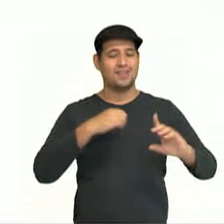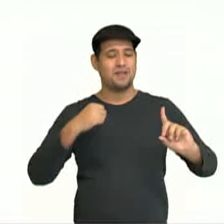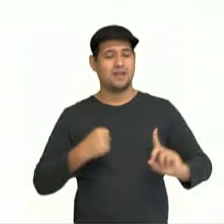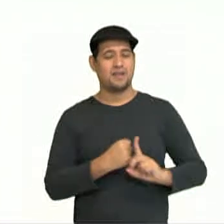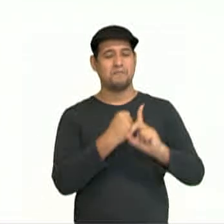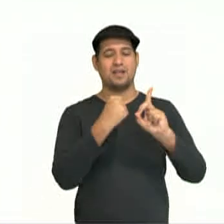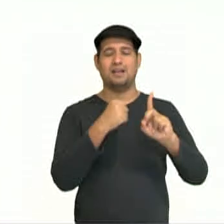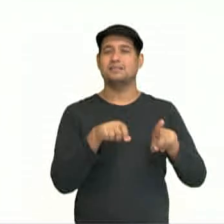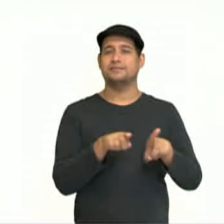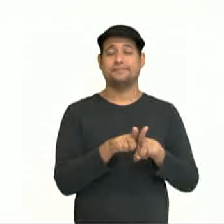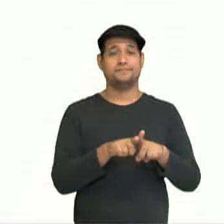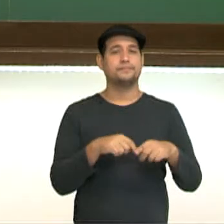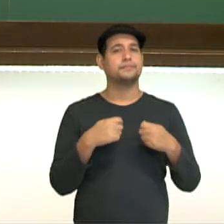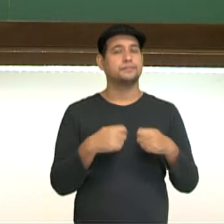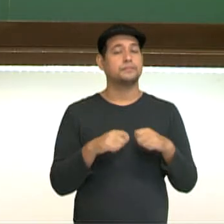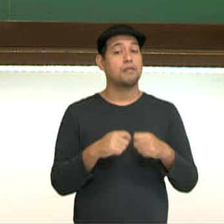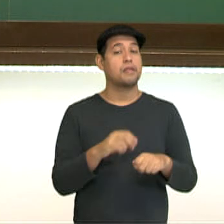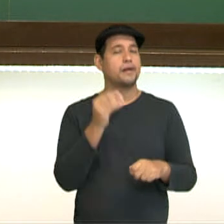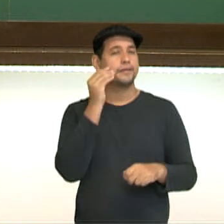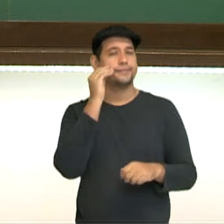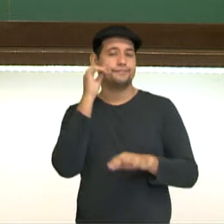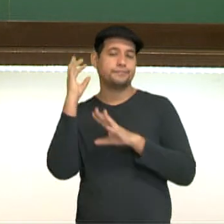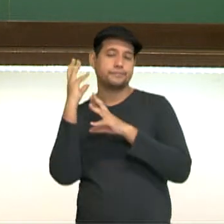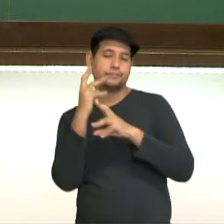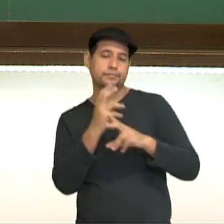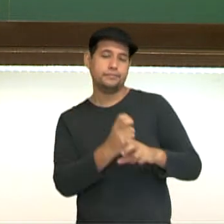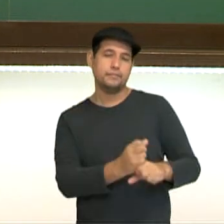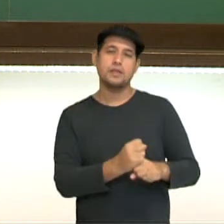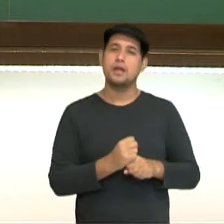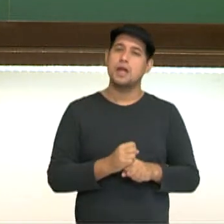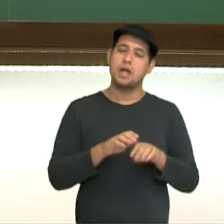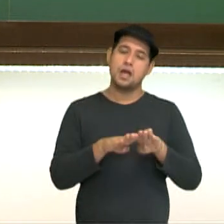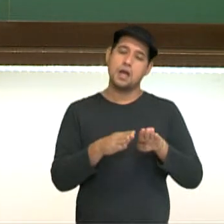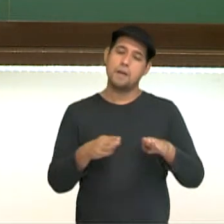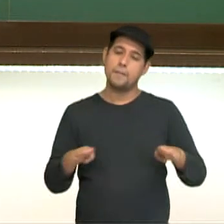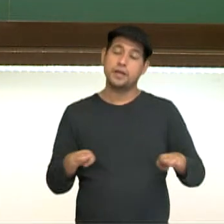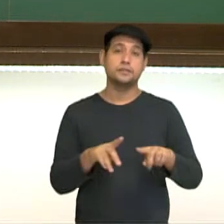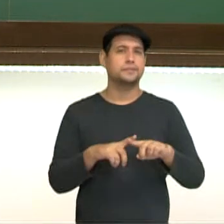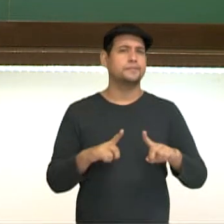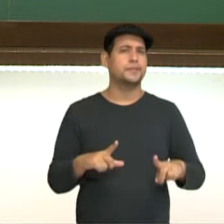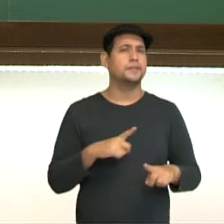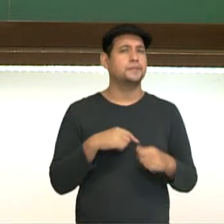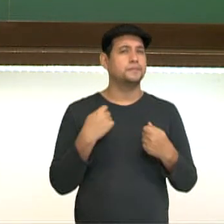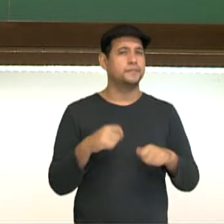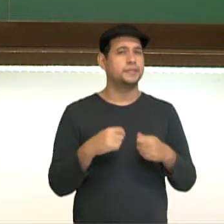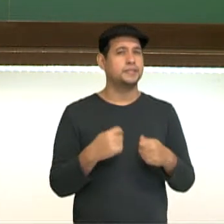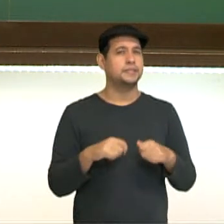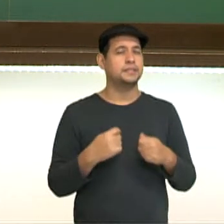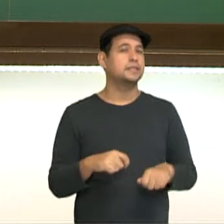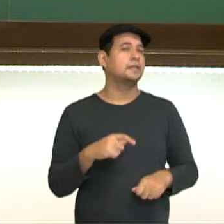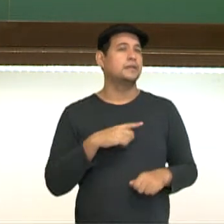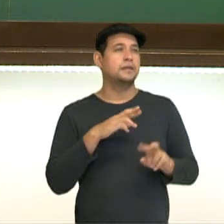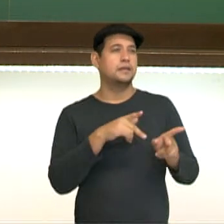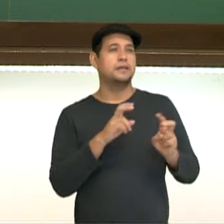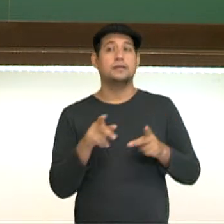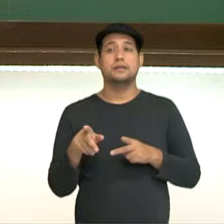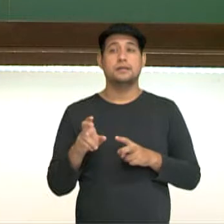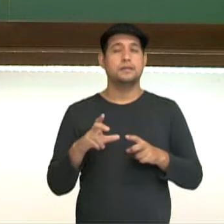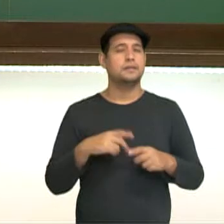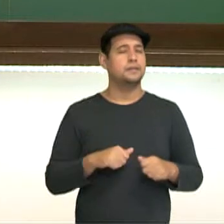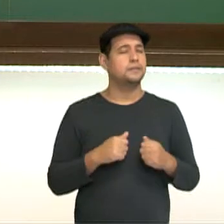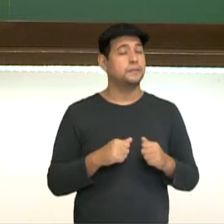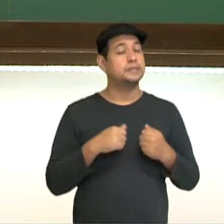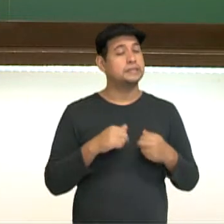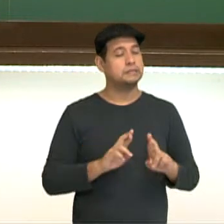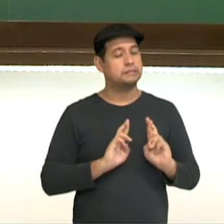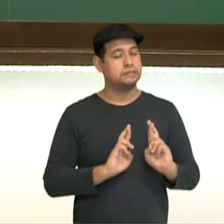deve ainda ser resgatada a médio e a longo prazo. Mas, obviamente, temos que ter a percepção positiva